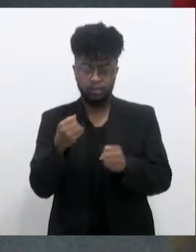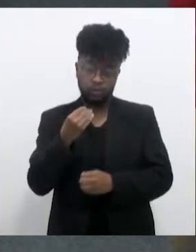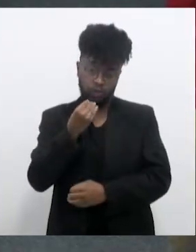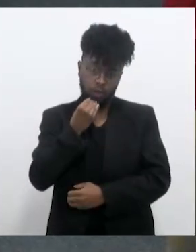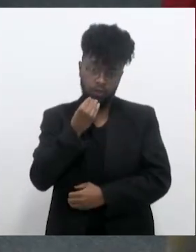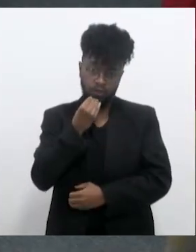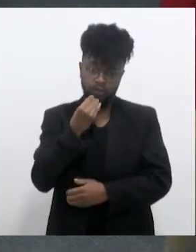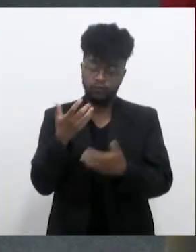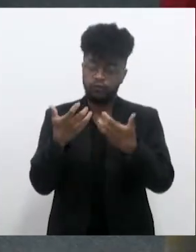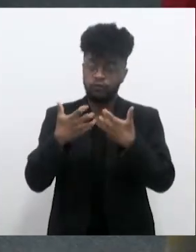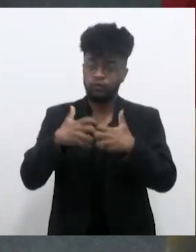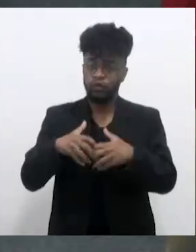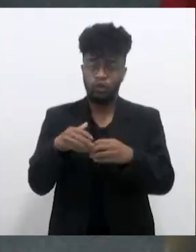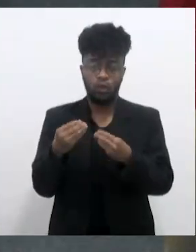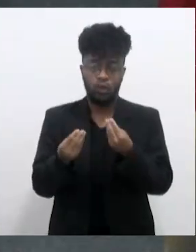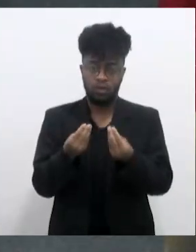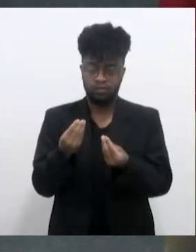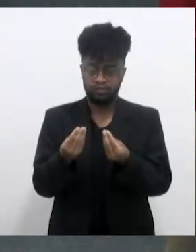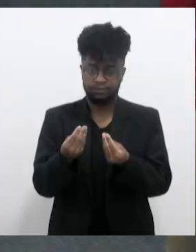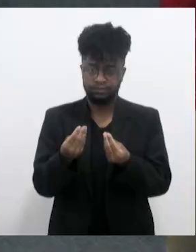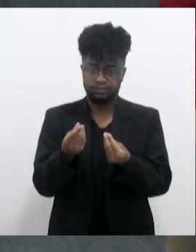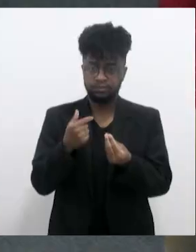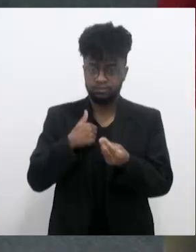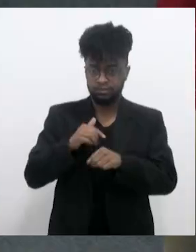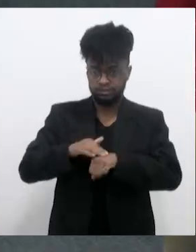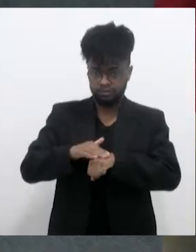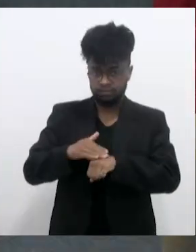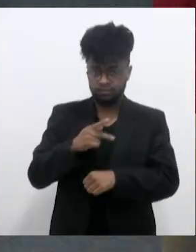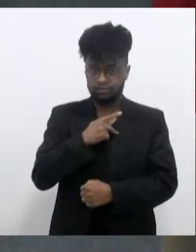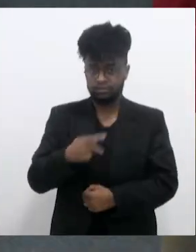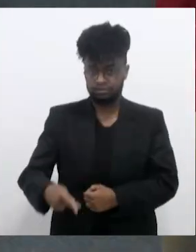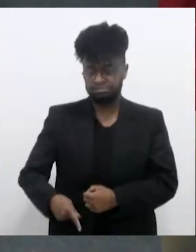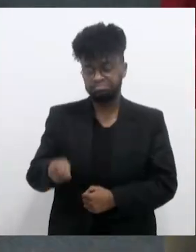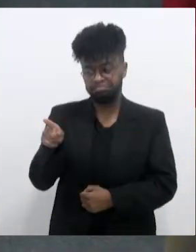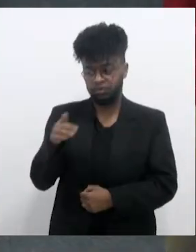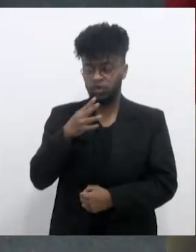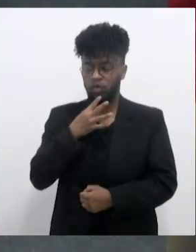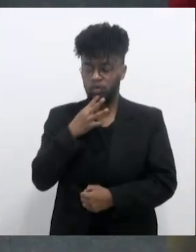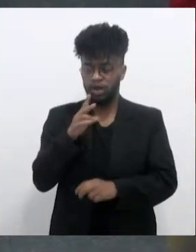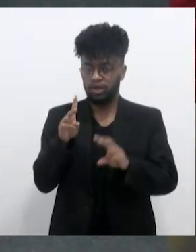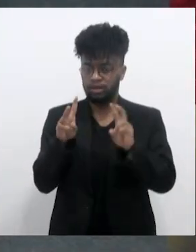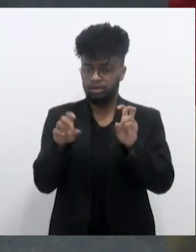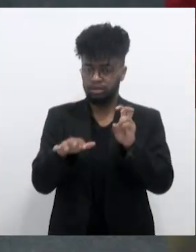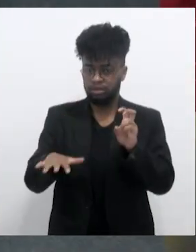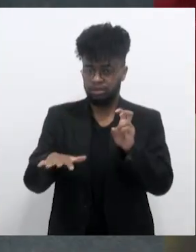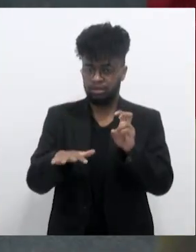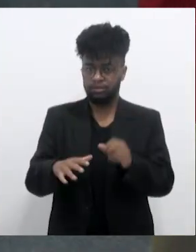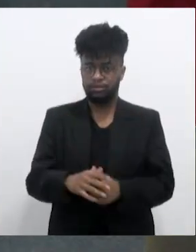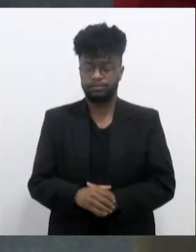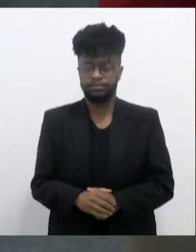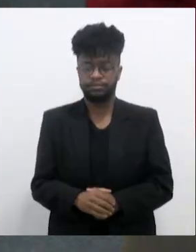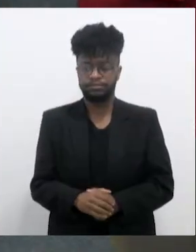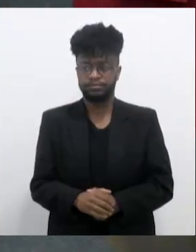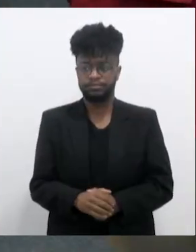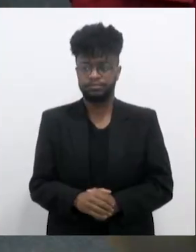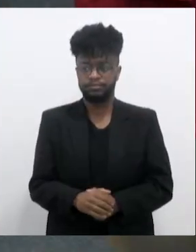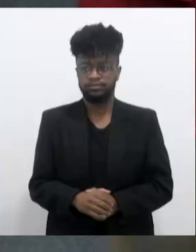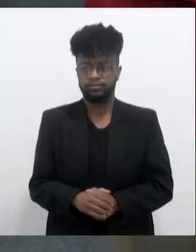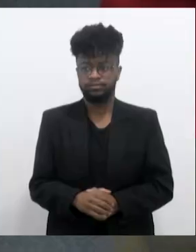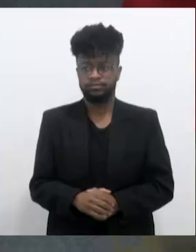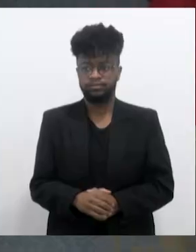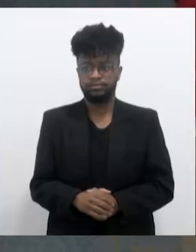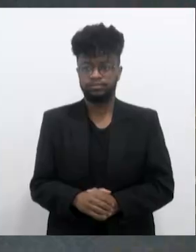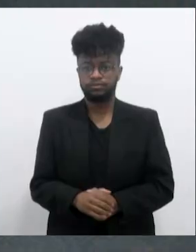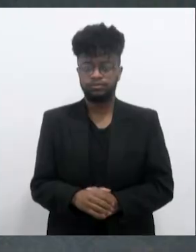isso funciona. Eu conversava com o nosso presidente, que é um conhecedor do assunto. Isso funciona